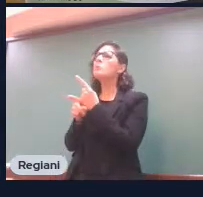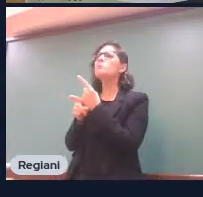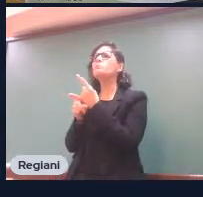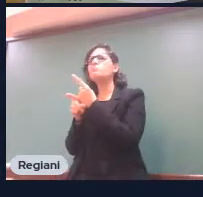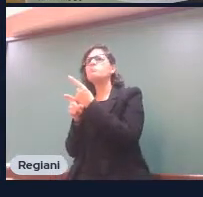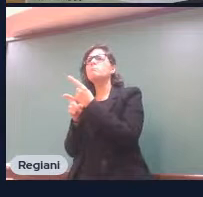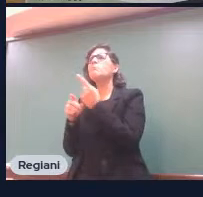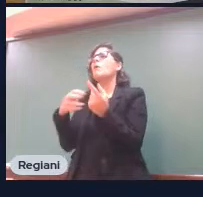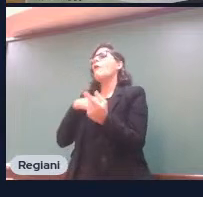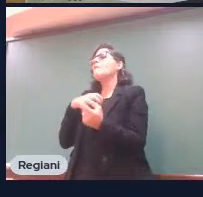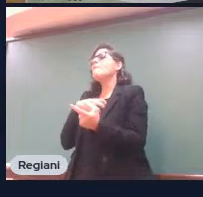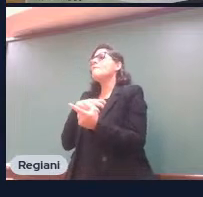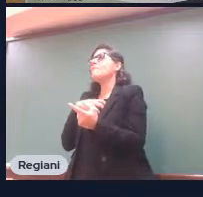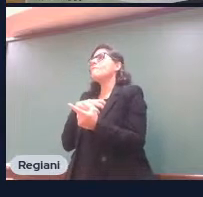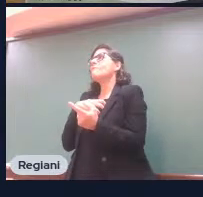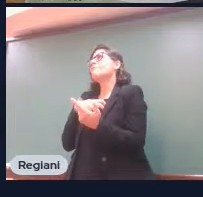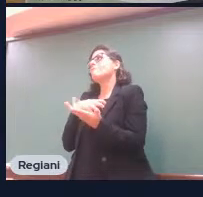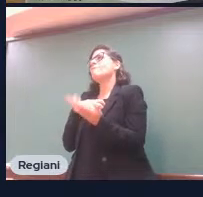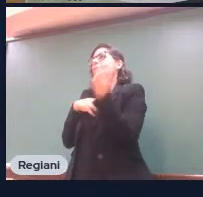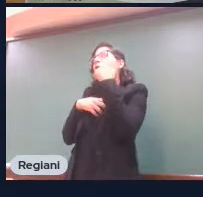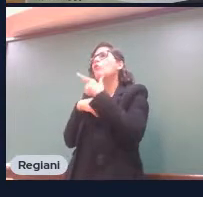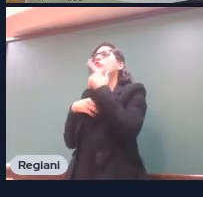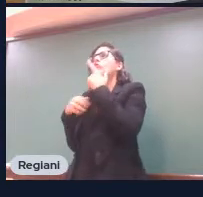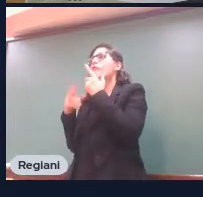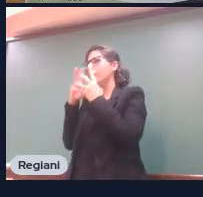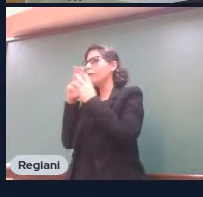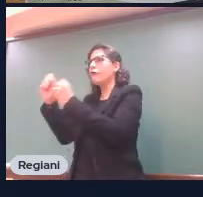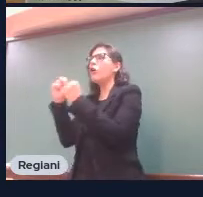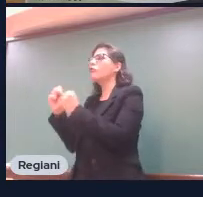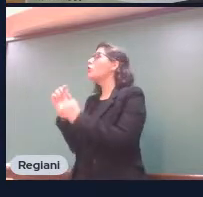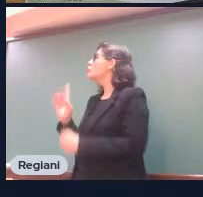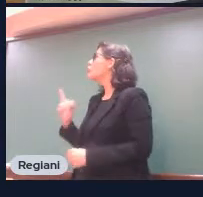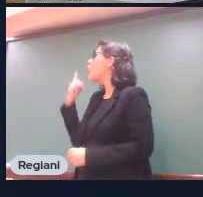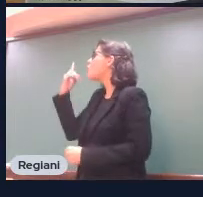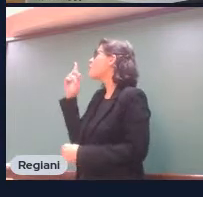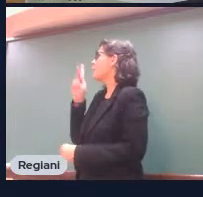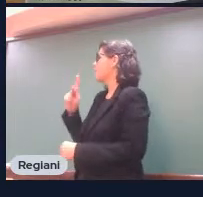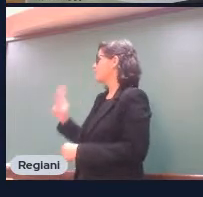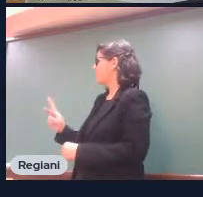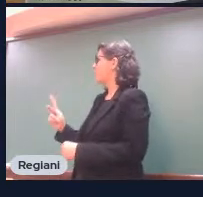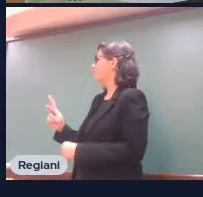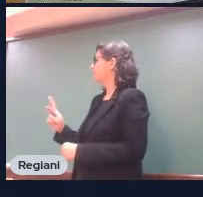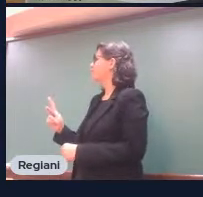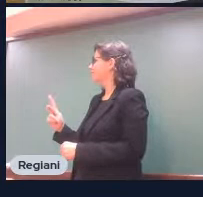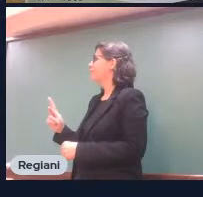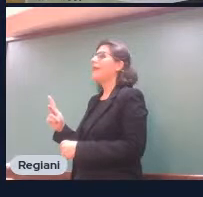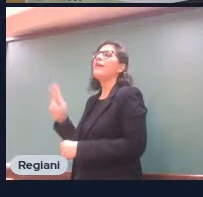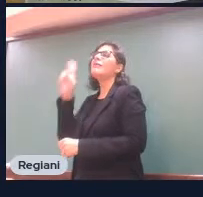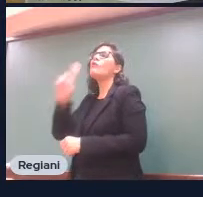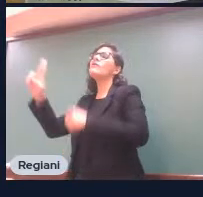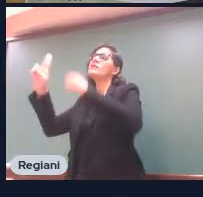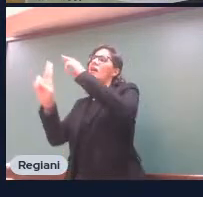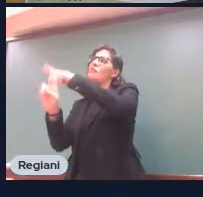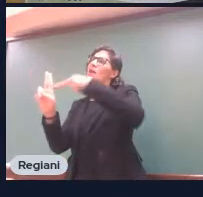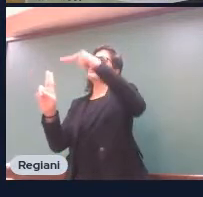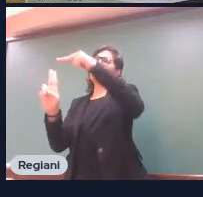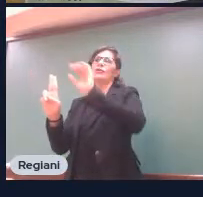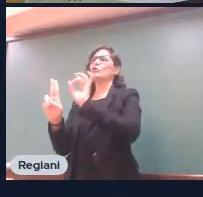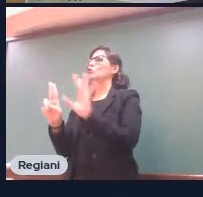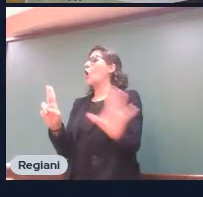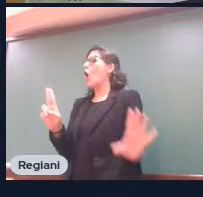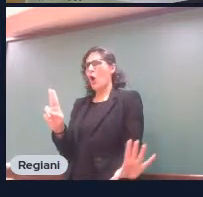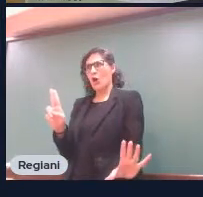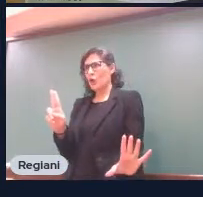mais expressiva os trabalhos do professor Telleker, da Universidade de Brasília, né? Então,